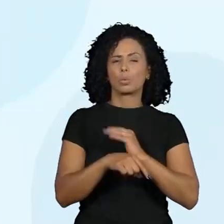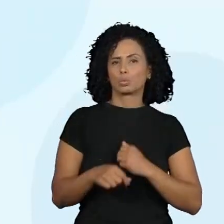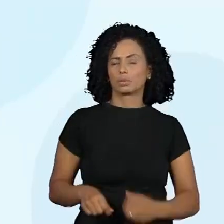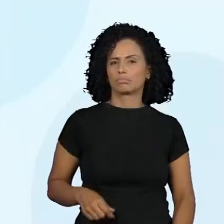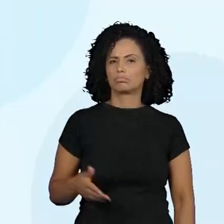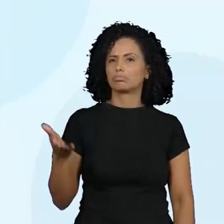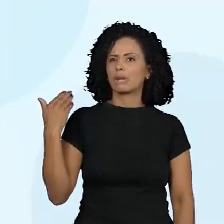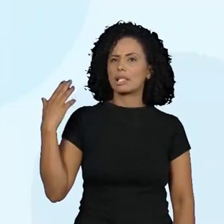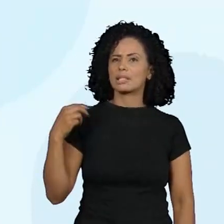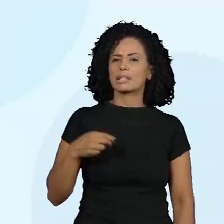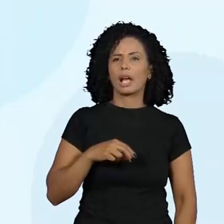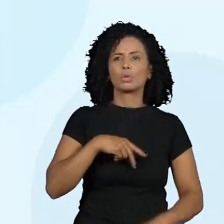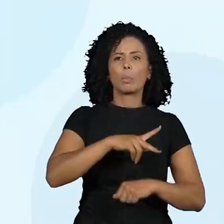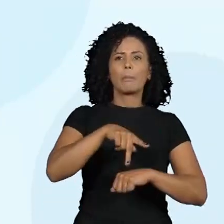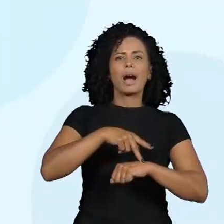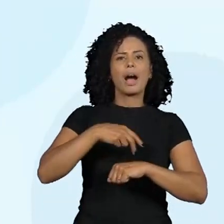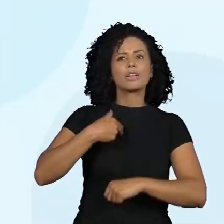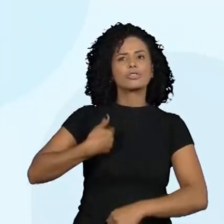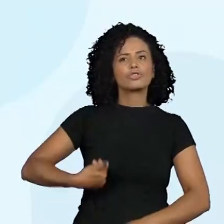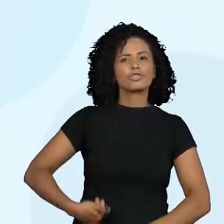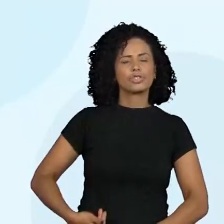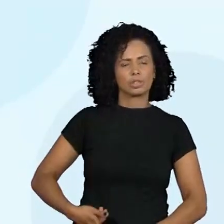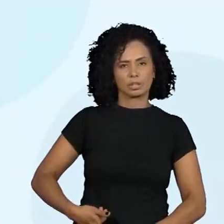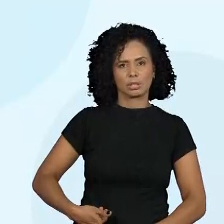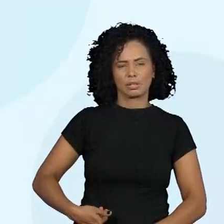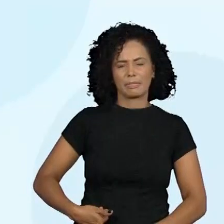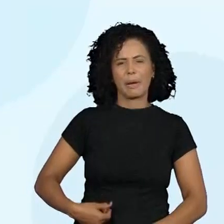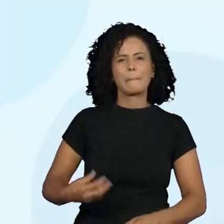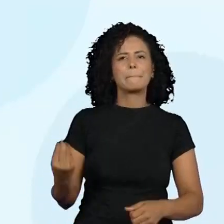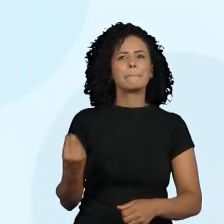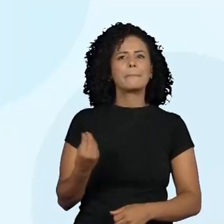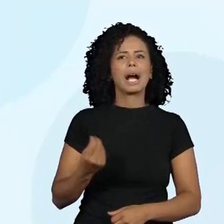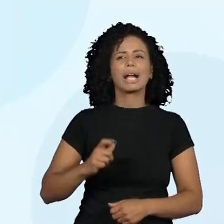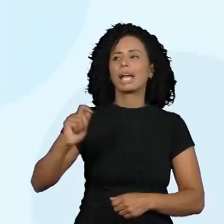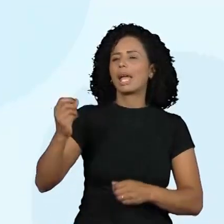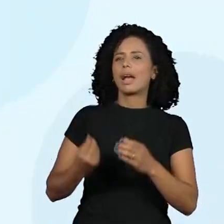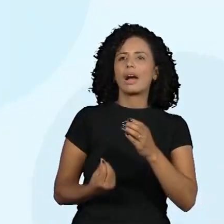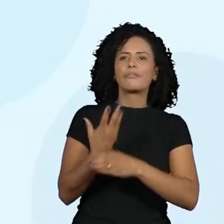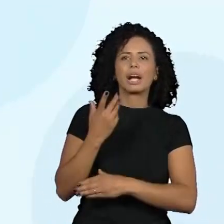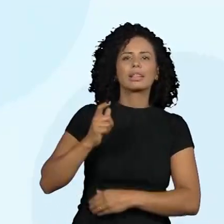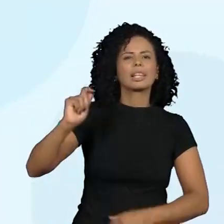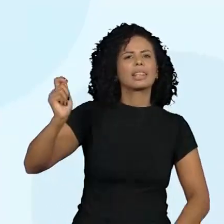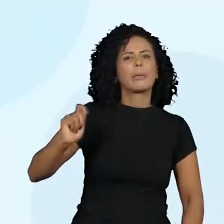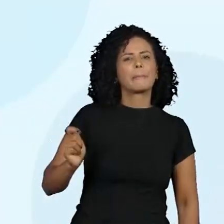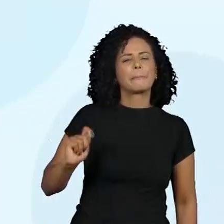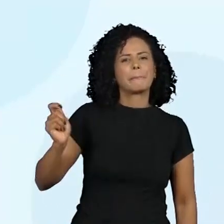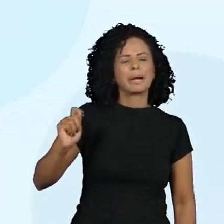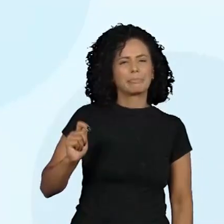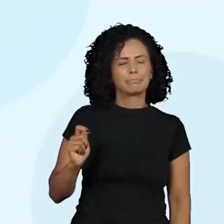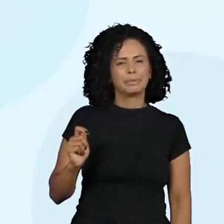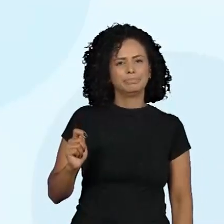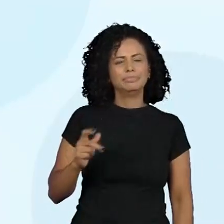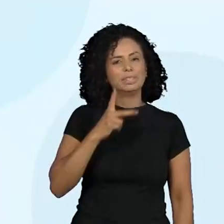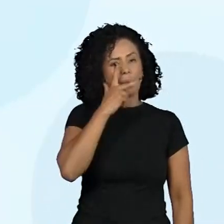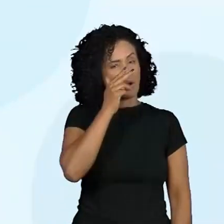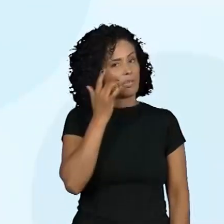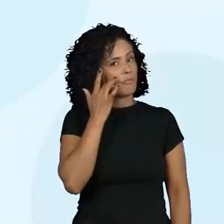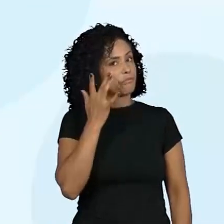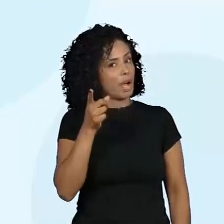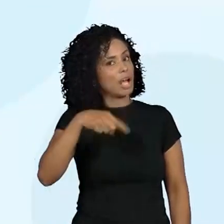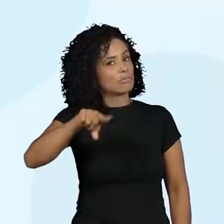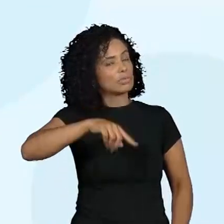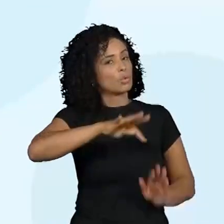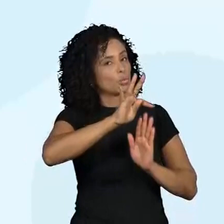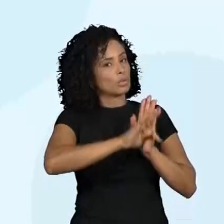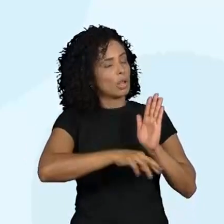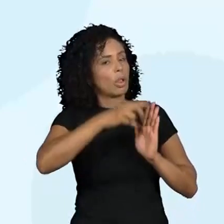foi criada? Depois dessa discussão do texto, tudo sobre a origem da pipa, eu acho que fica fácil, né, professora? A gente voltar no